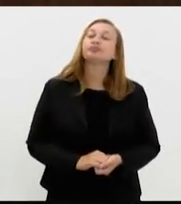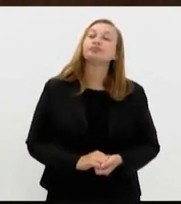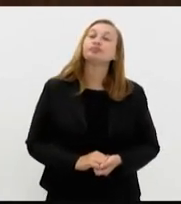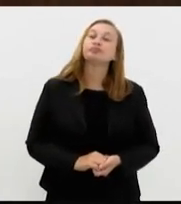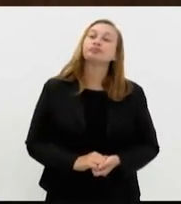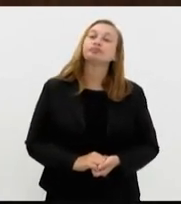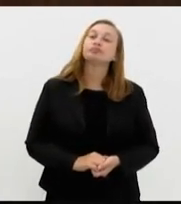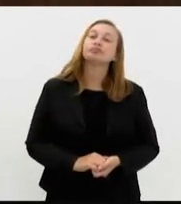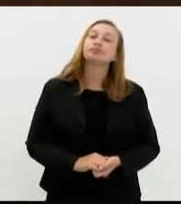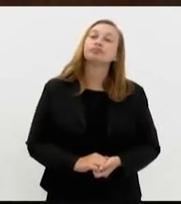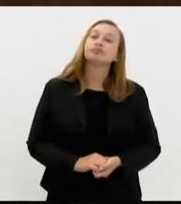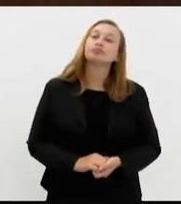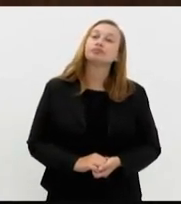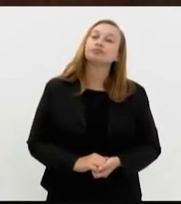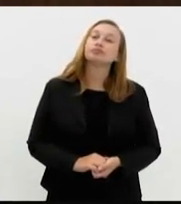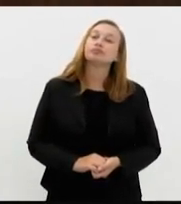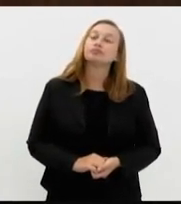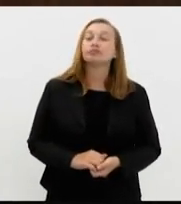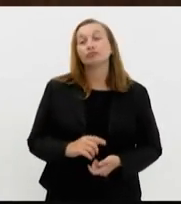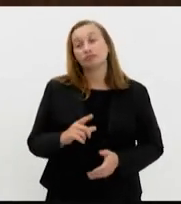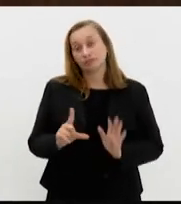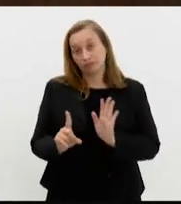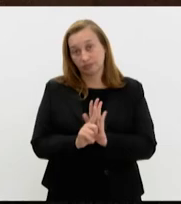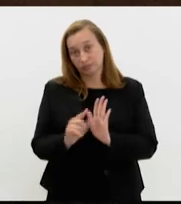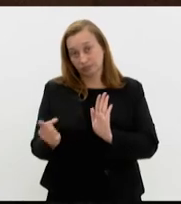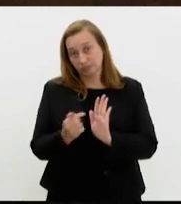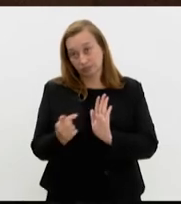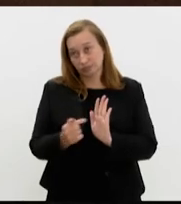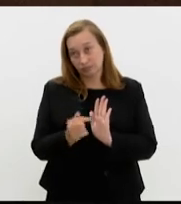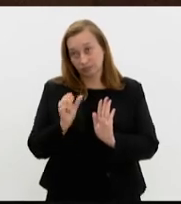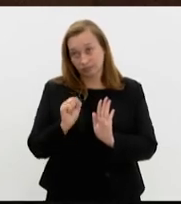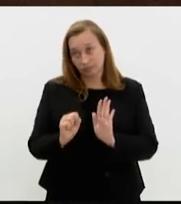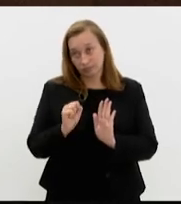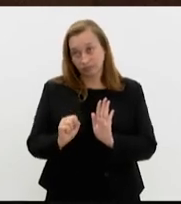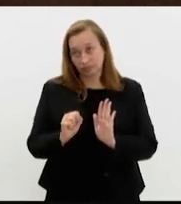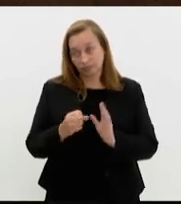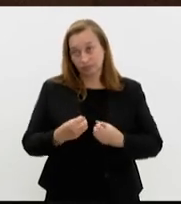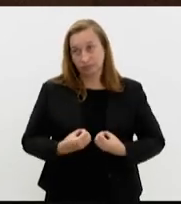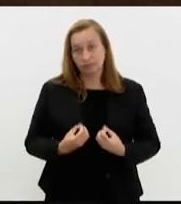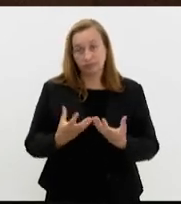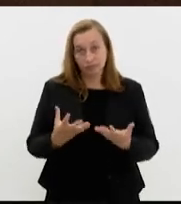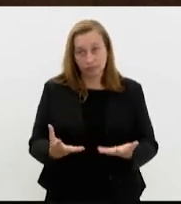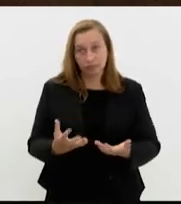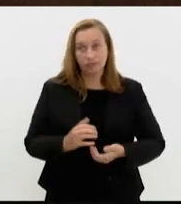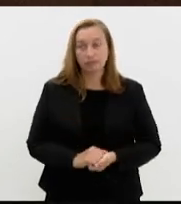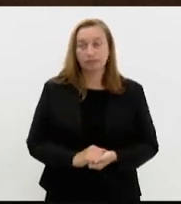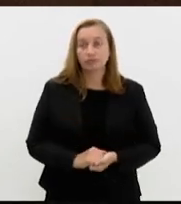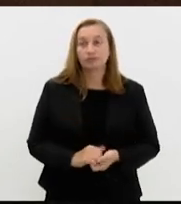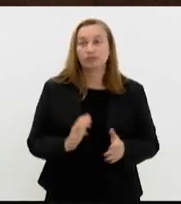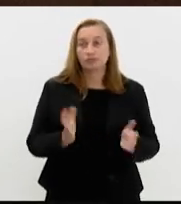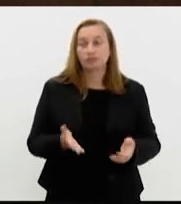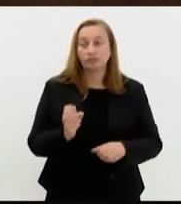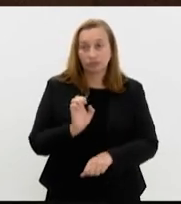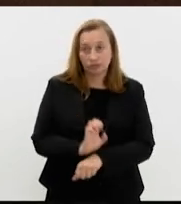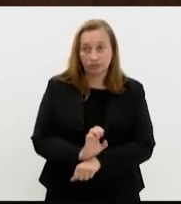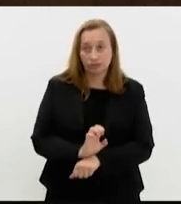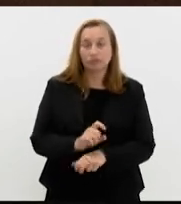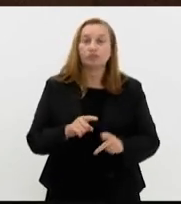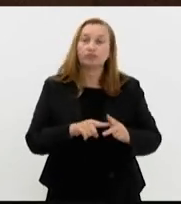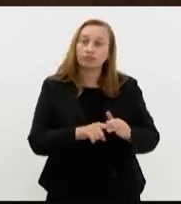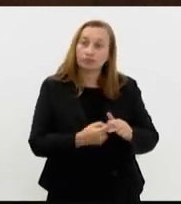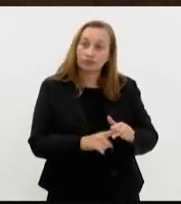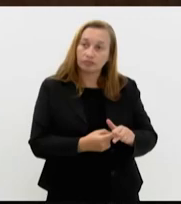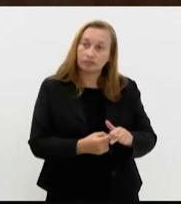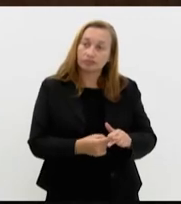posso, tendo essa lei aqui, fazer uma doação, né? Agora, o Estado tem que regulamentar para